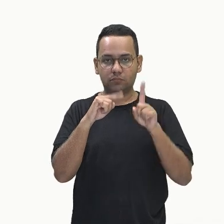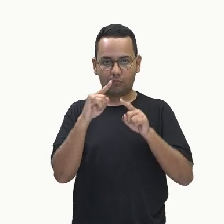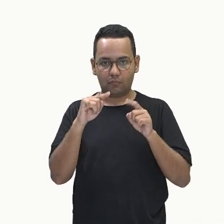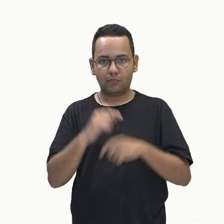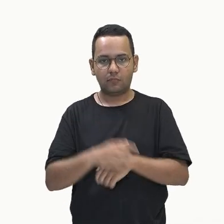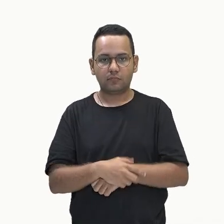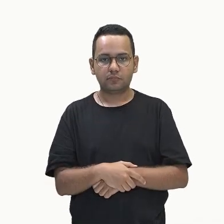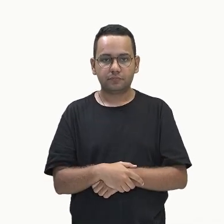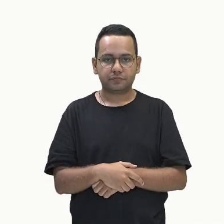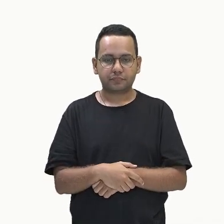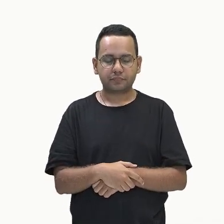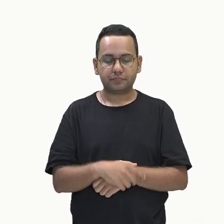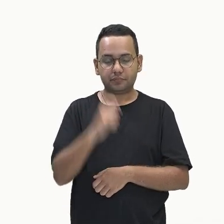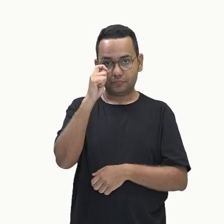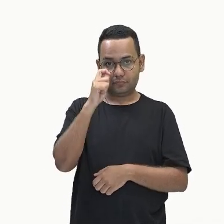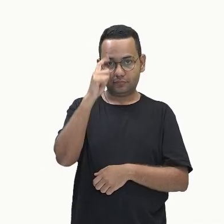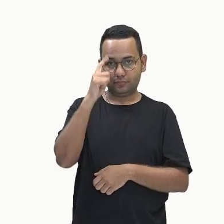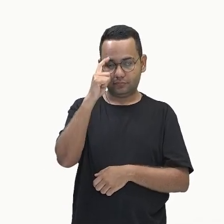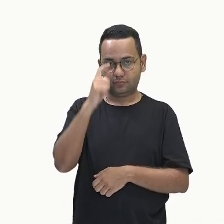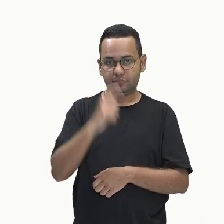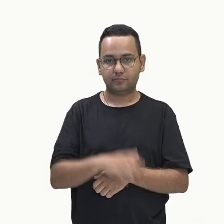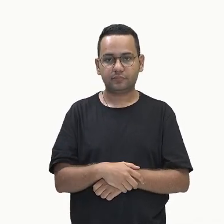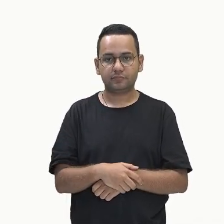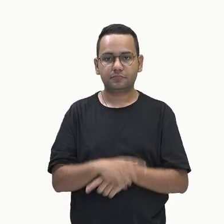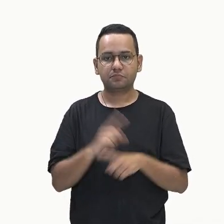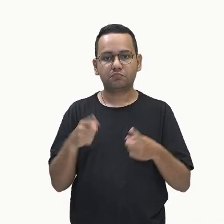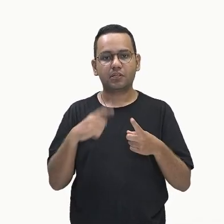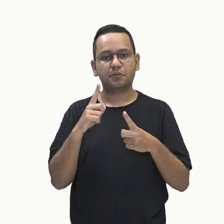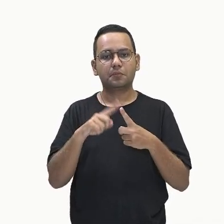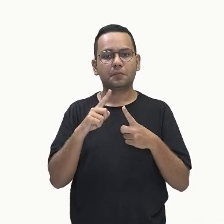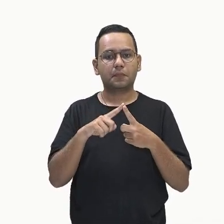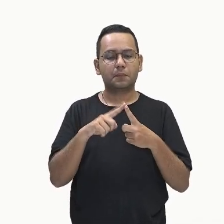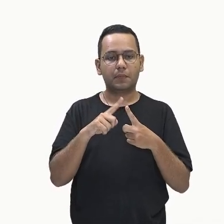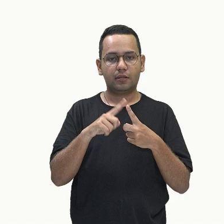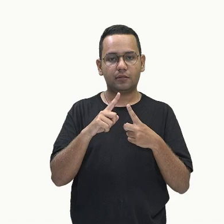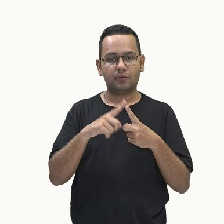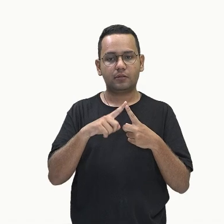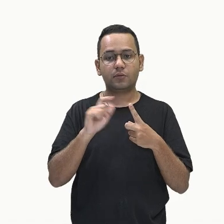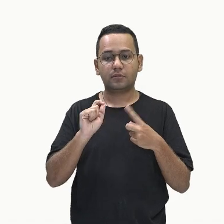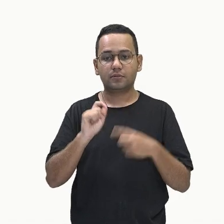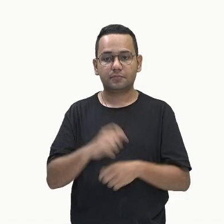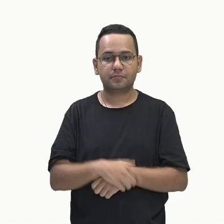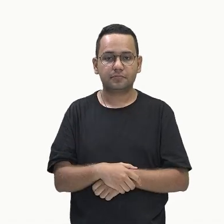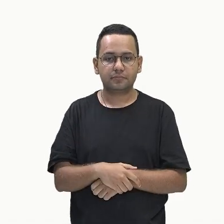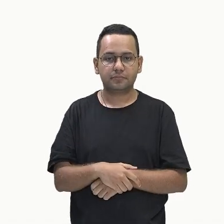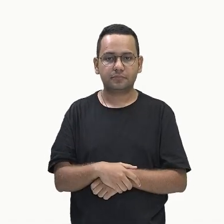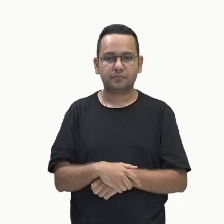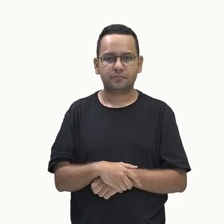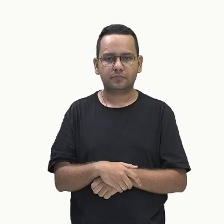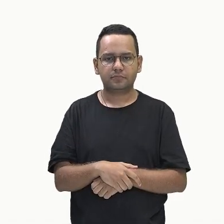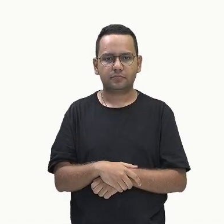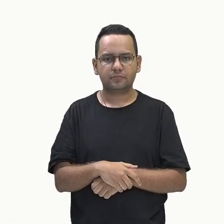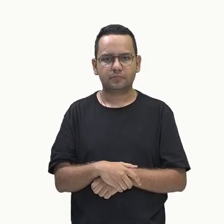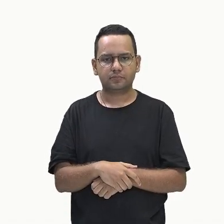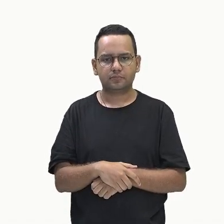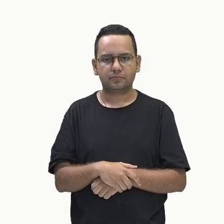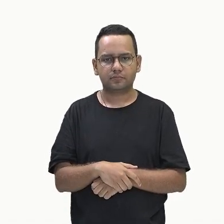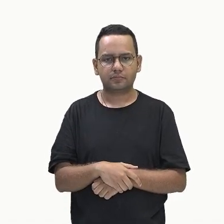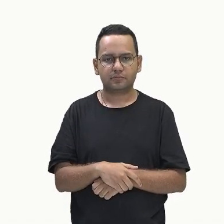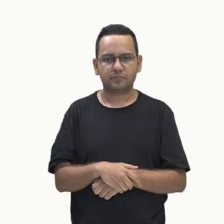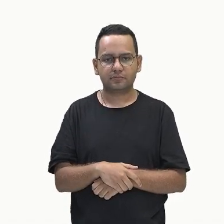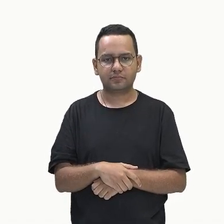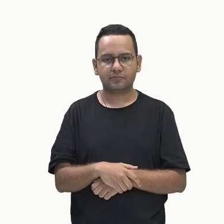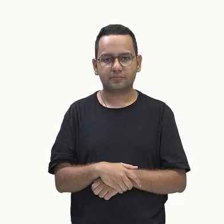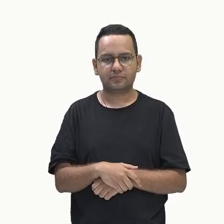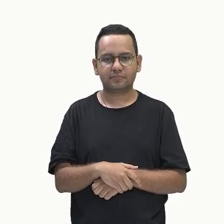aqui, na função parasimpática, você vai ter o quê? Vamos apagar para fazer de cor diferente, professora.